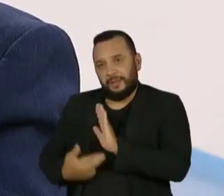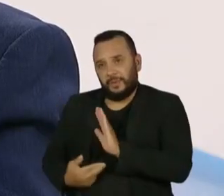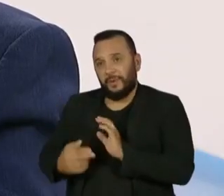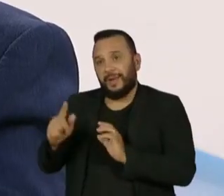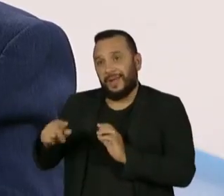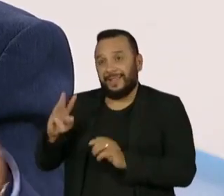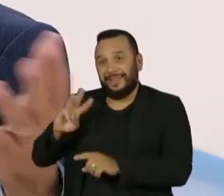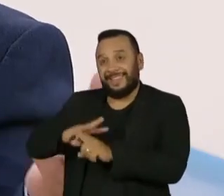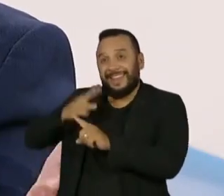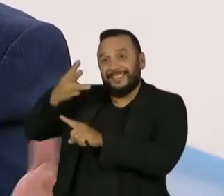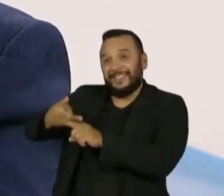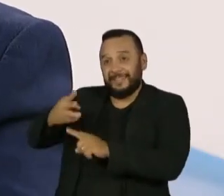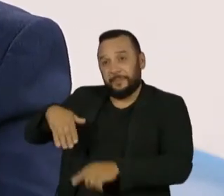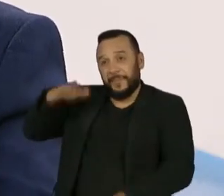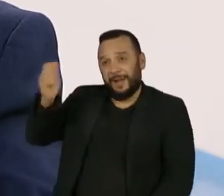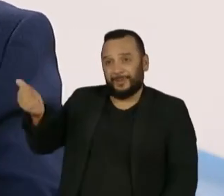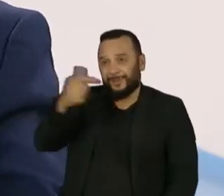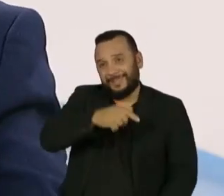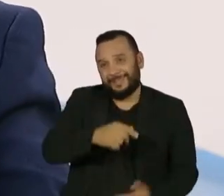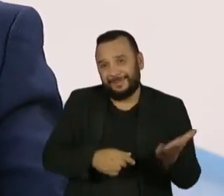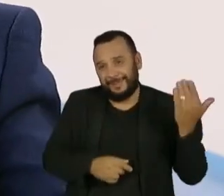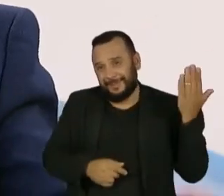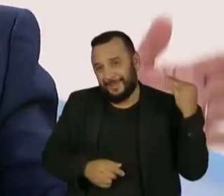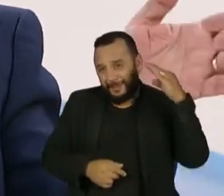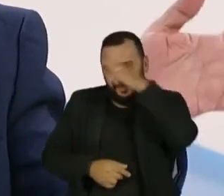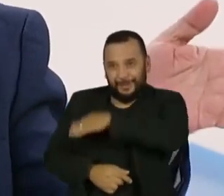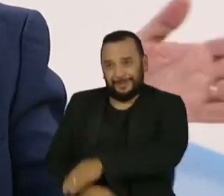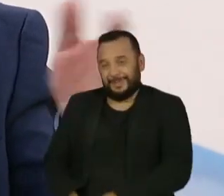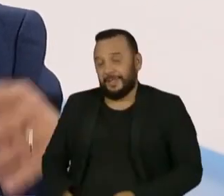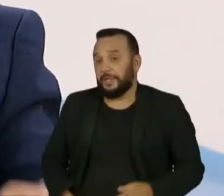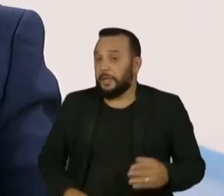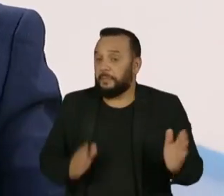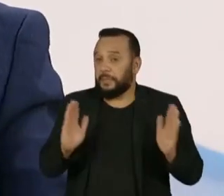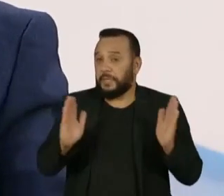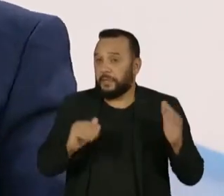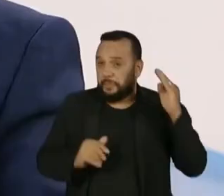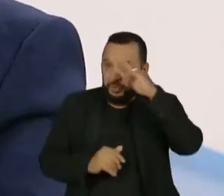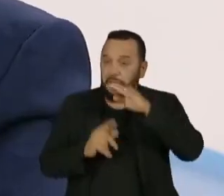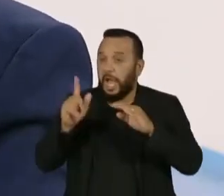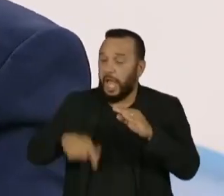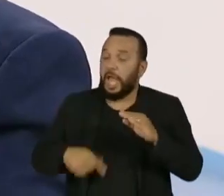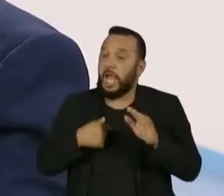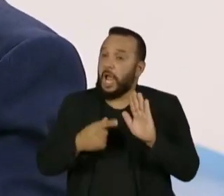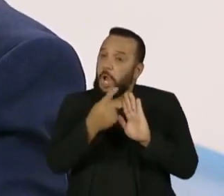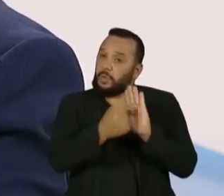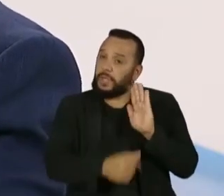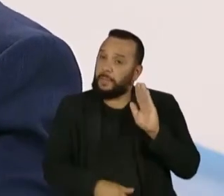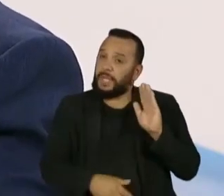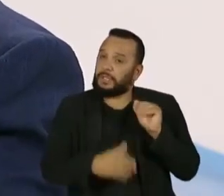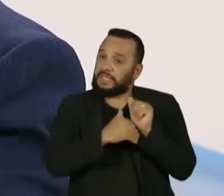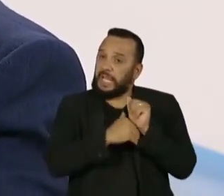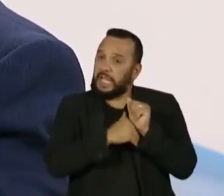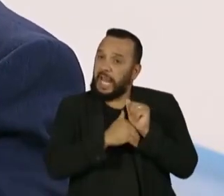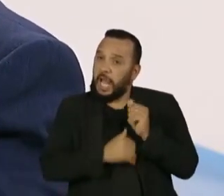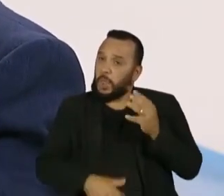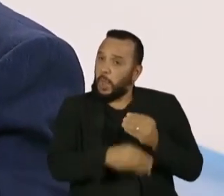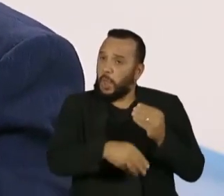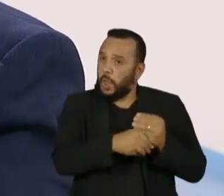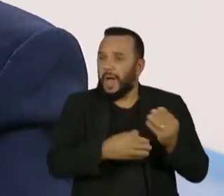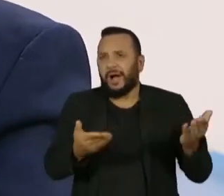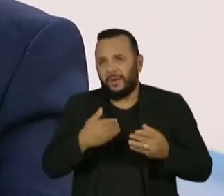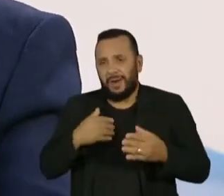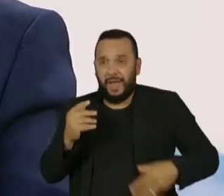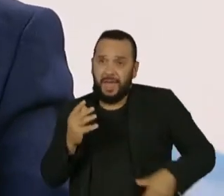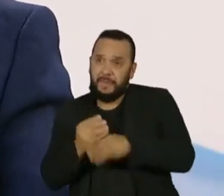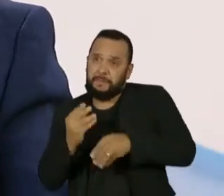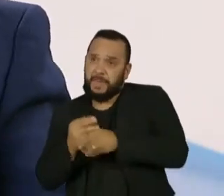vezes maior, o que é um paradoxo, né? É uma ironia, né? Na época de Bolsonaro era orçamento secreto, agora é a emenda do relator. Mudou, né?